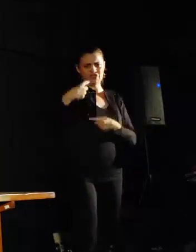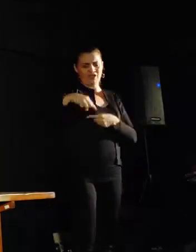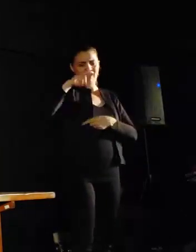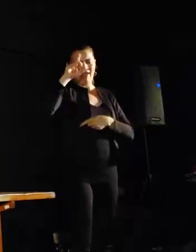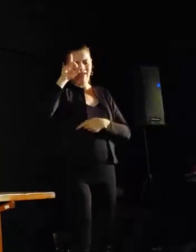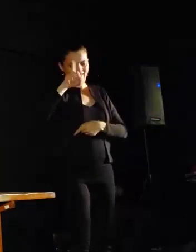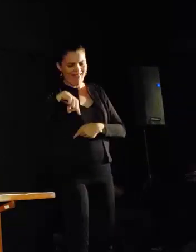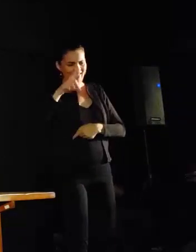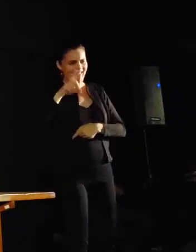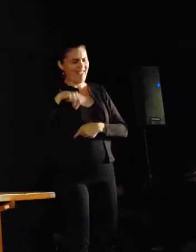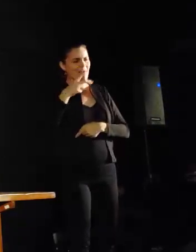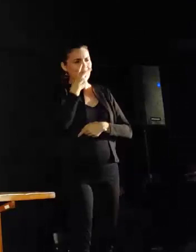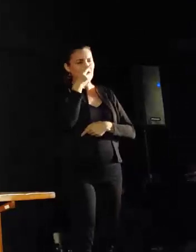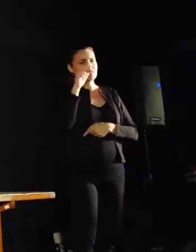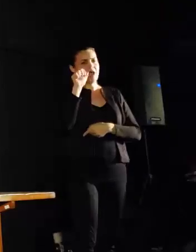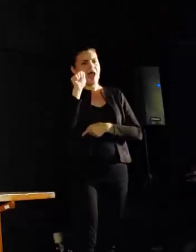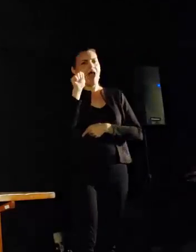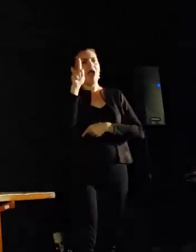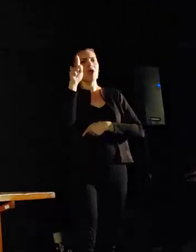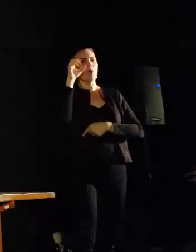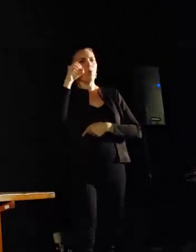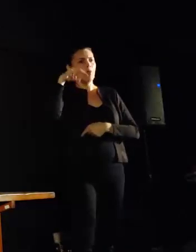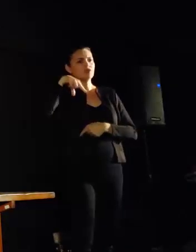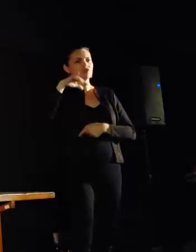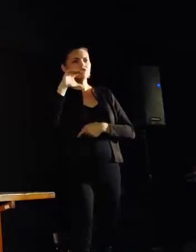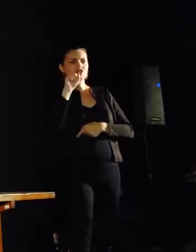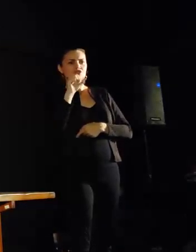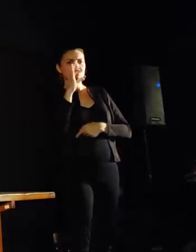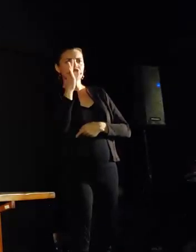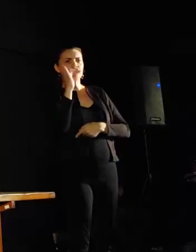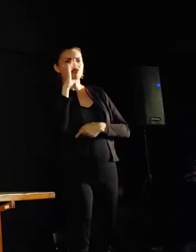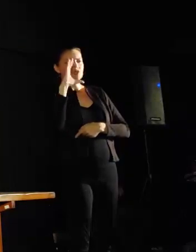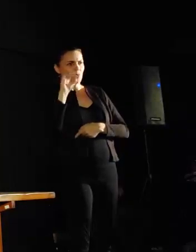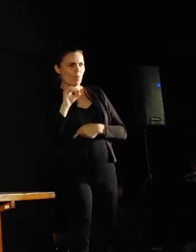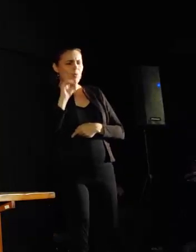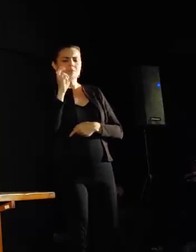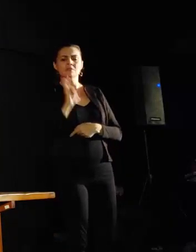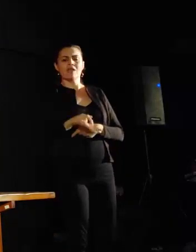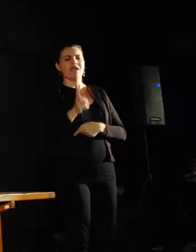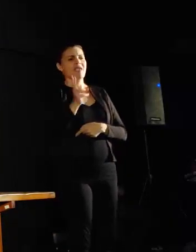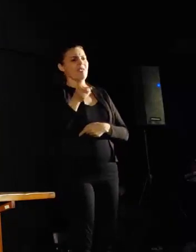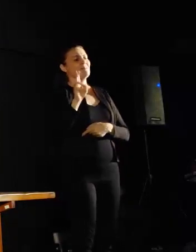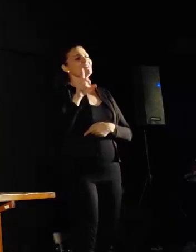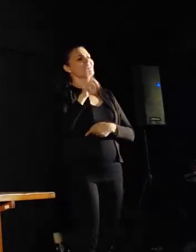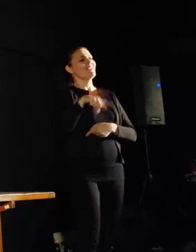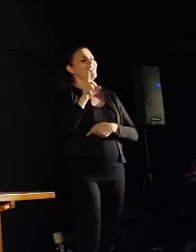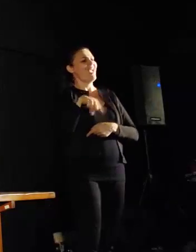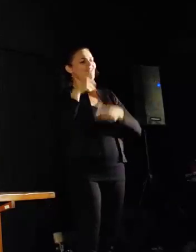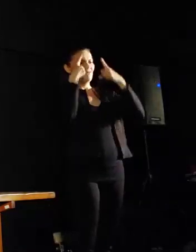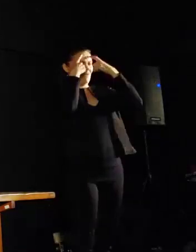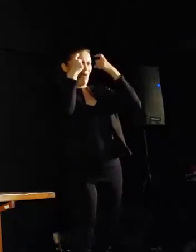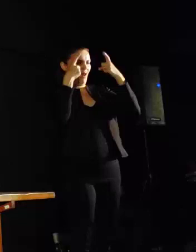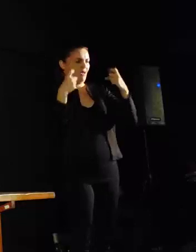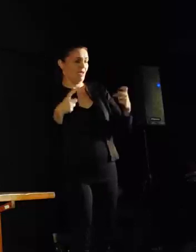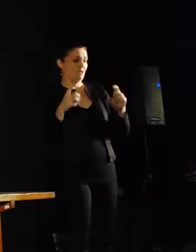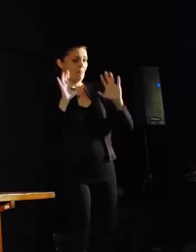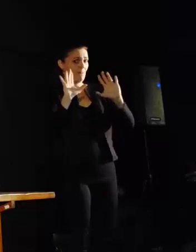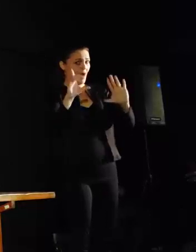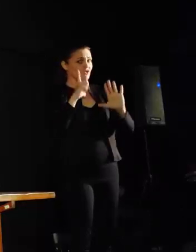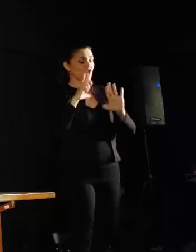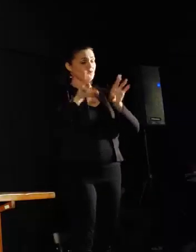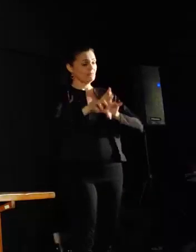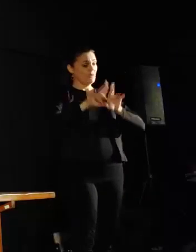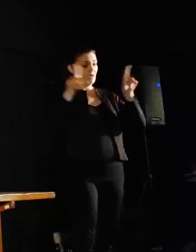agon, agonístico. Sempre será. E sempre será, eu diria, um terreno violento. Só que tem uma diferença. A